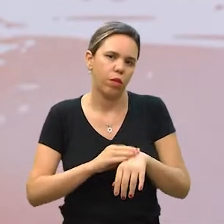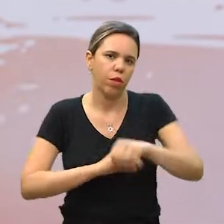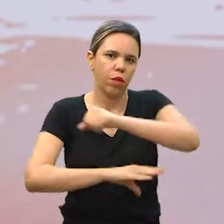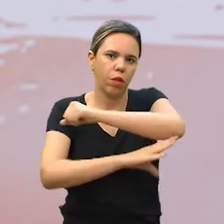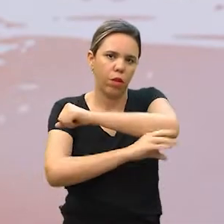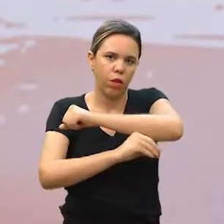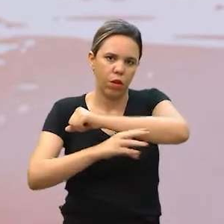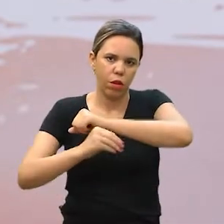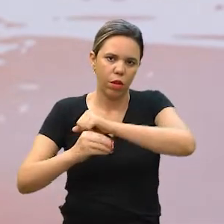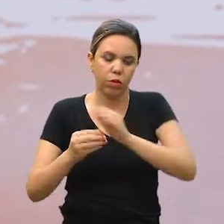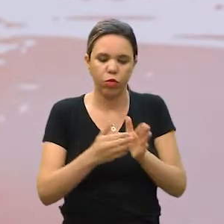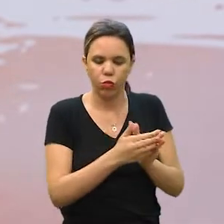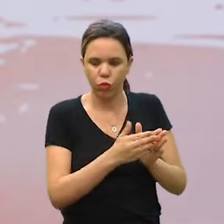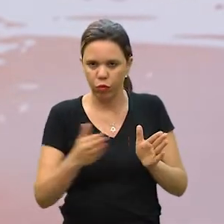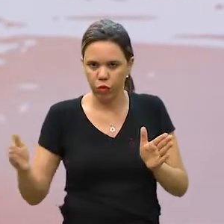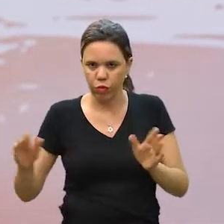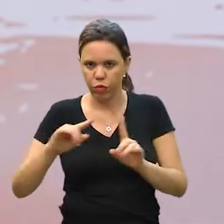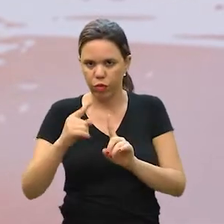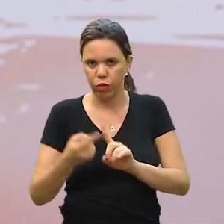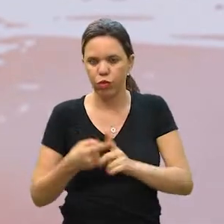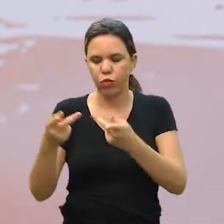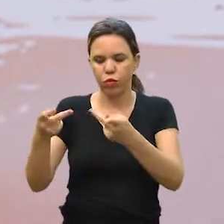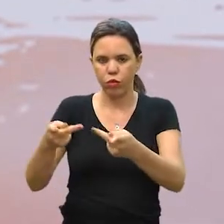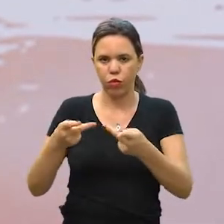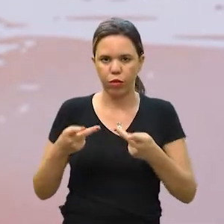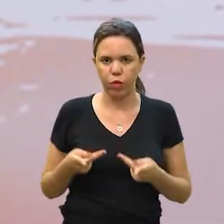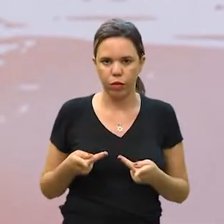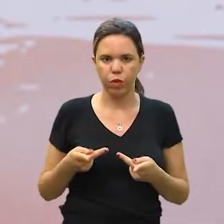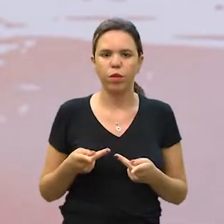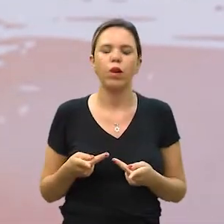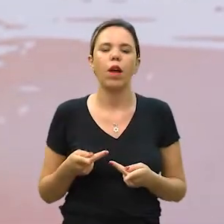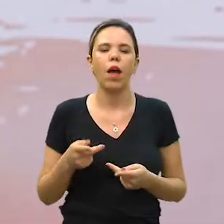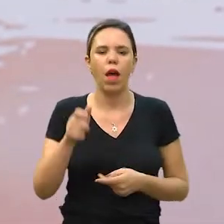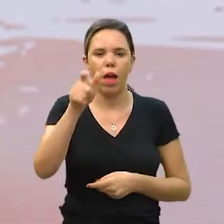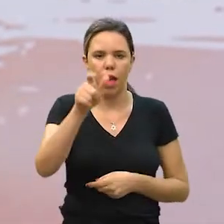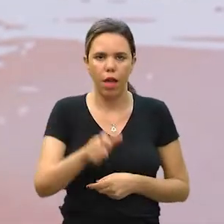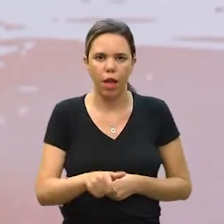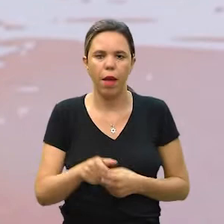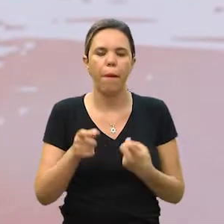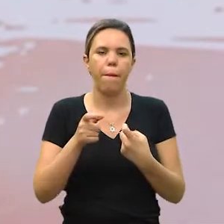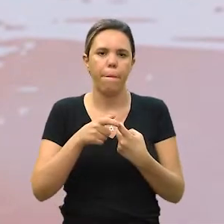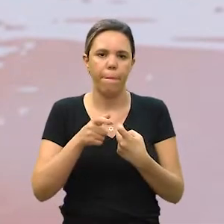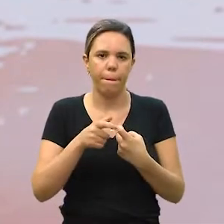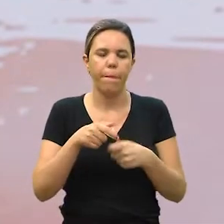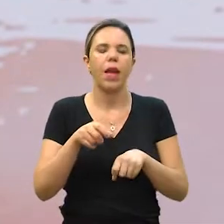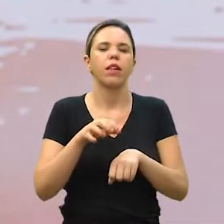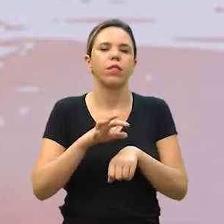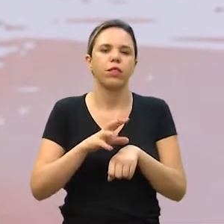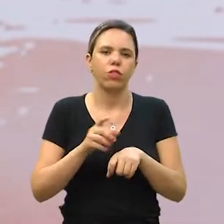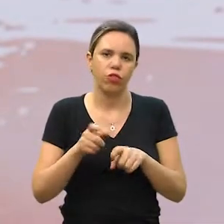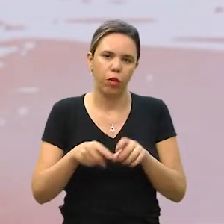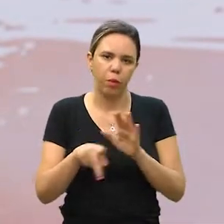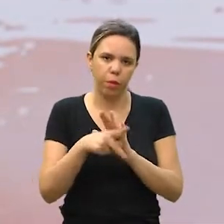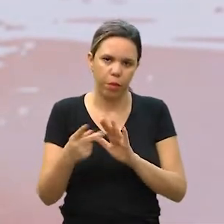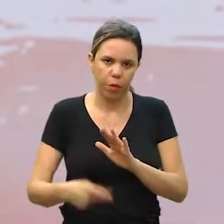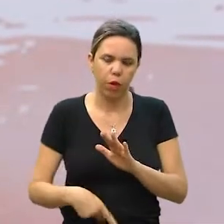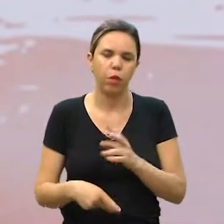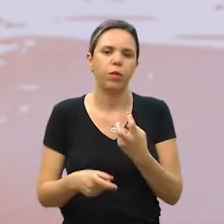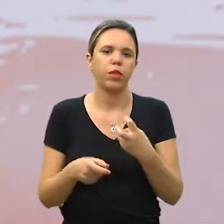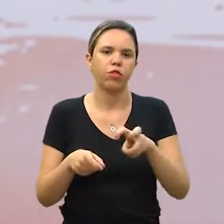gravidez. Para falar sobre este assunto, a gente convidou a Avelina Barros, ela que é ginecologista, obstetra e olha